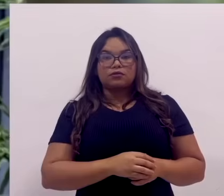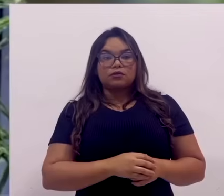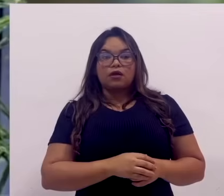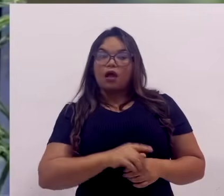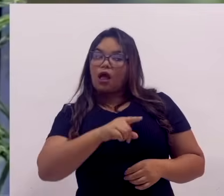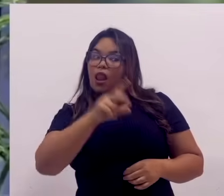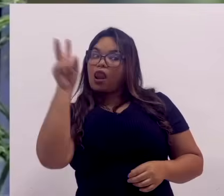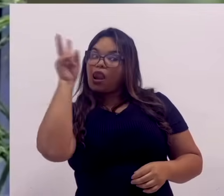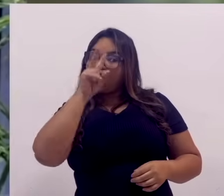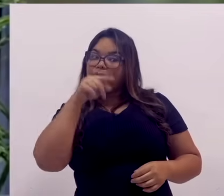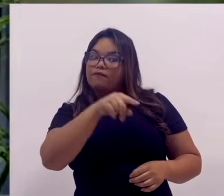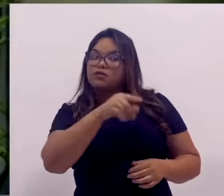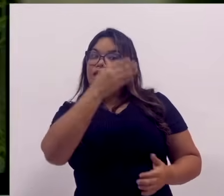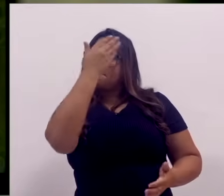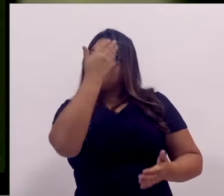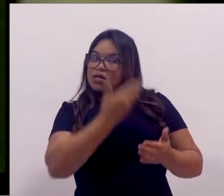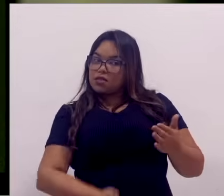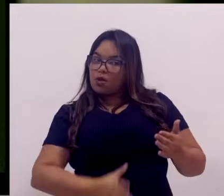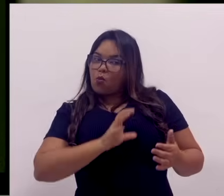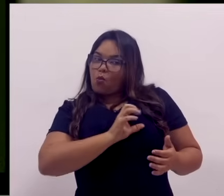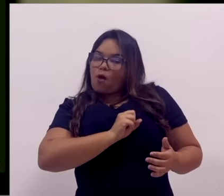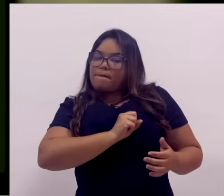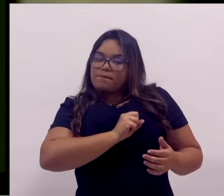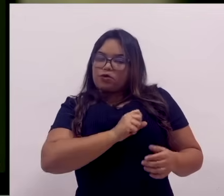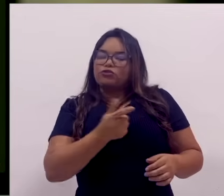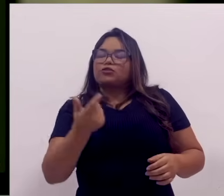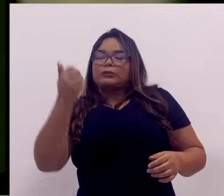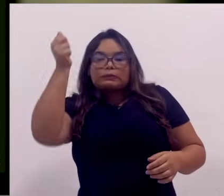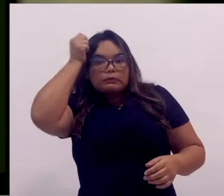Lembra-te, pois, de onde caíste e arrepende-te.